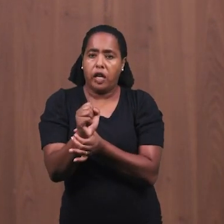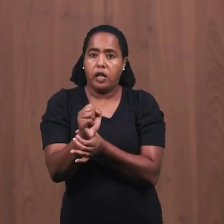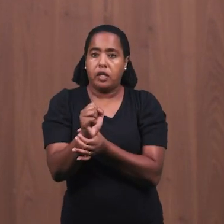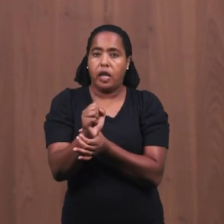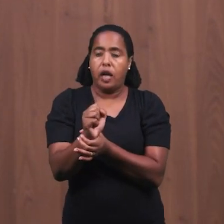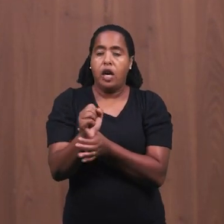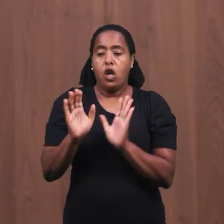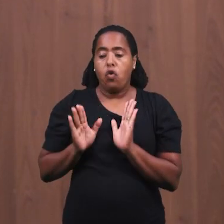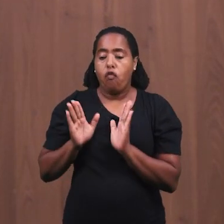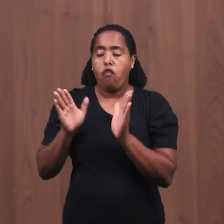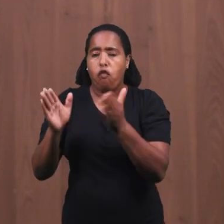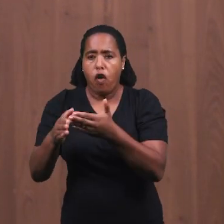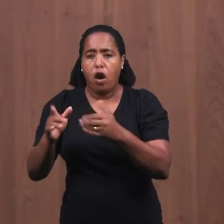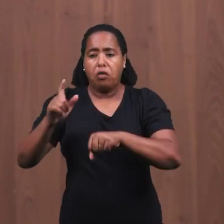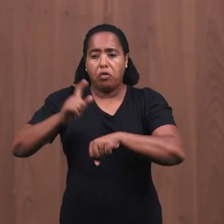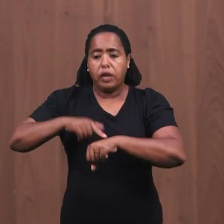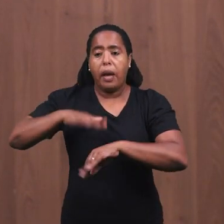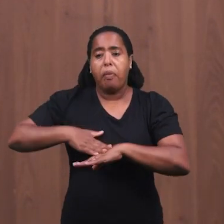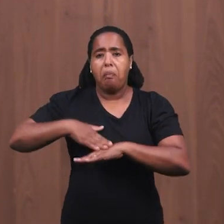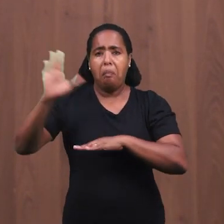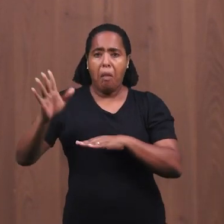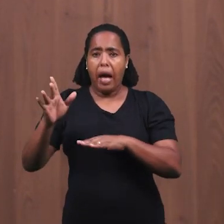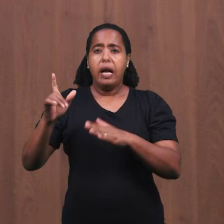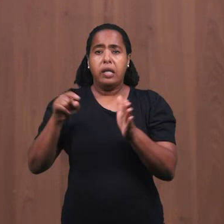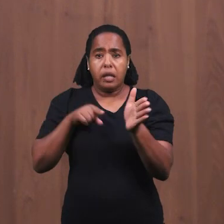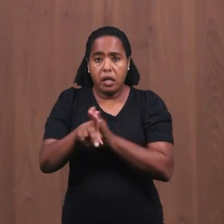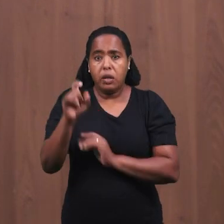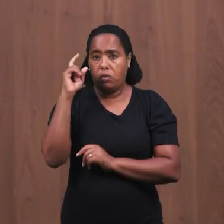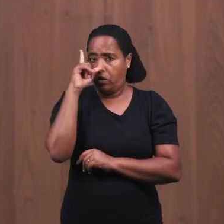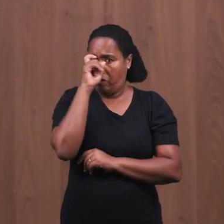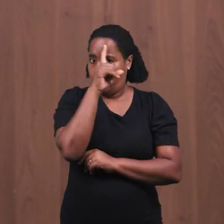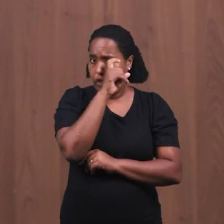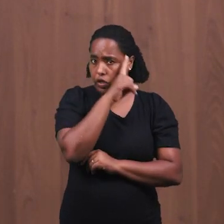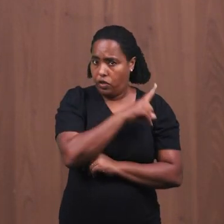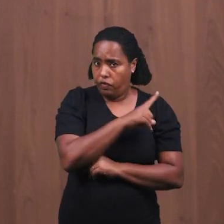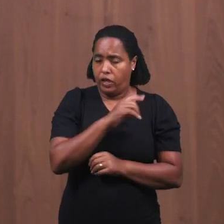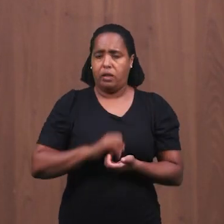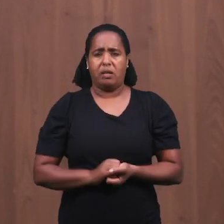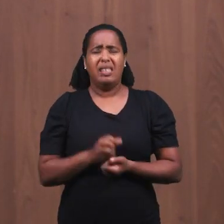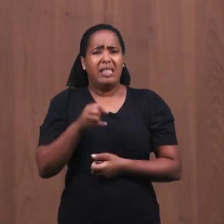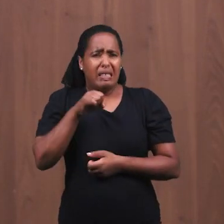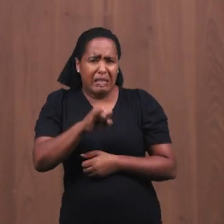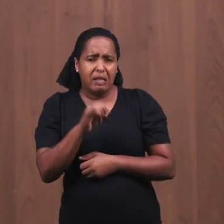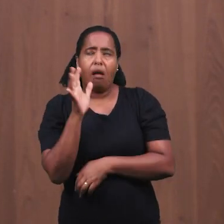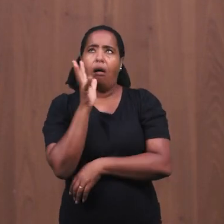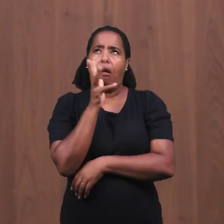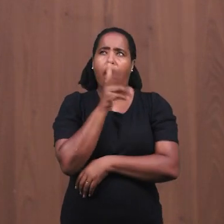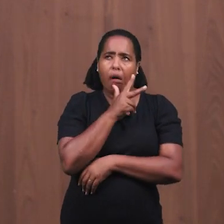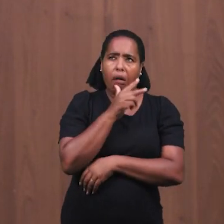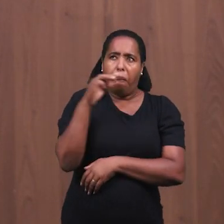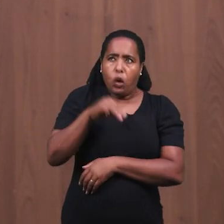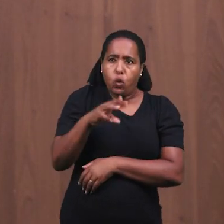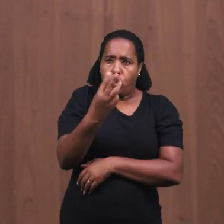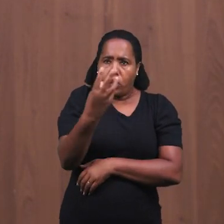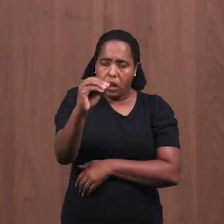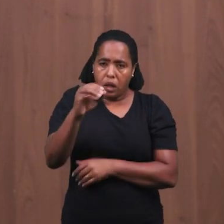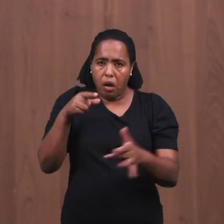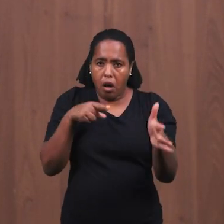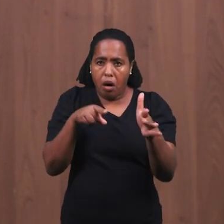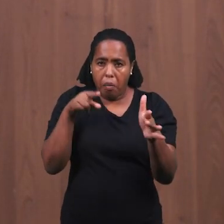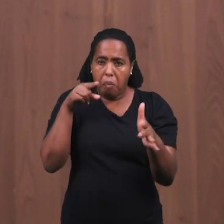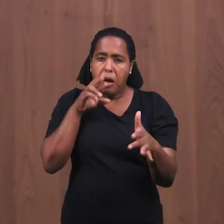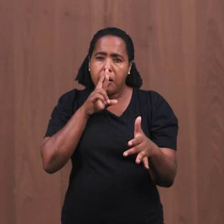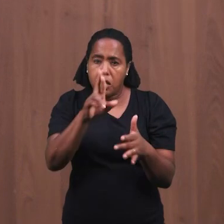maior àquelas que são consideradas mais difíceis, tendo clareza que se ele demorar 30 minutos para responder a uma